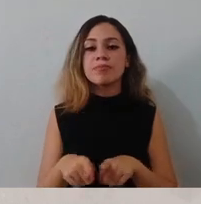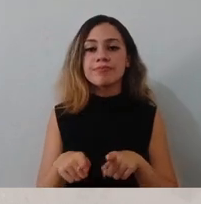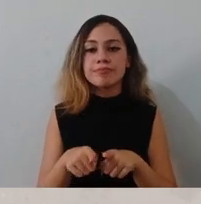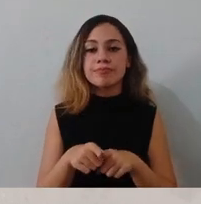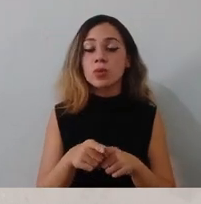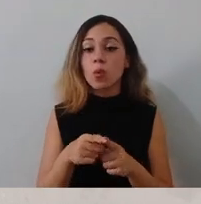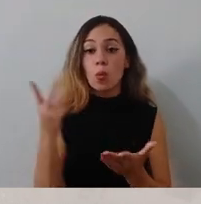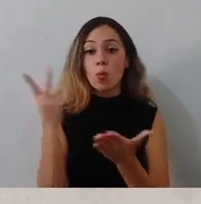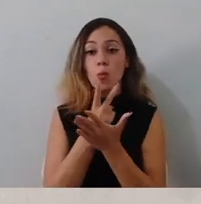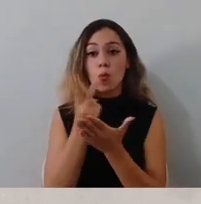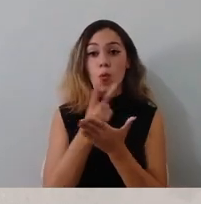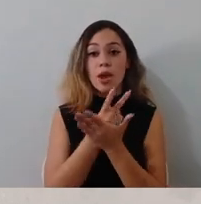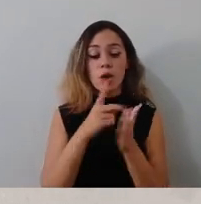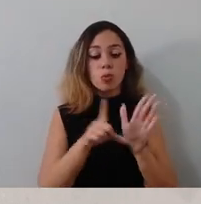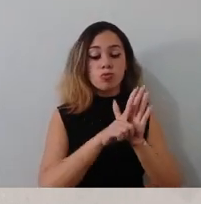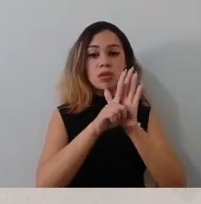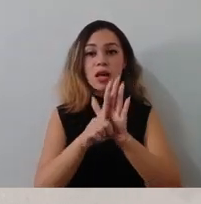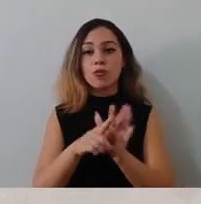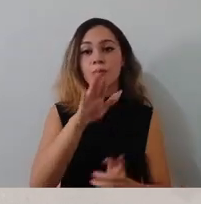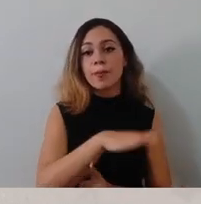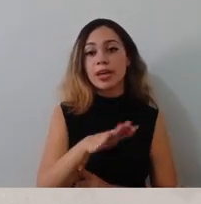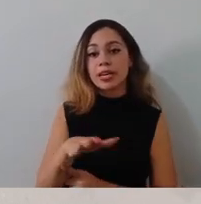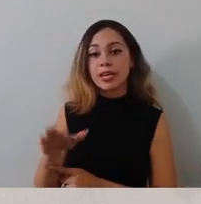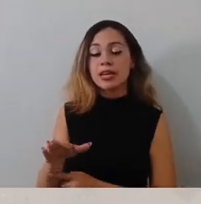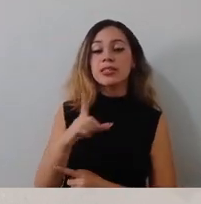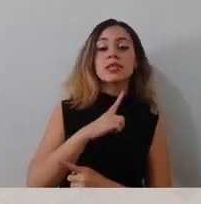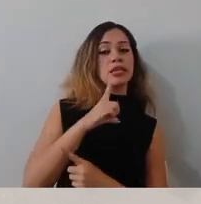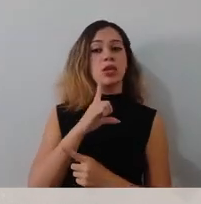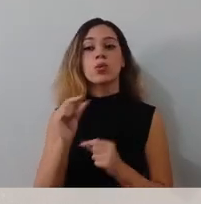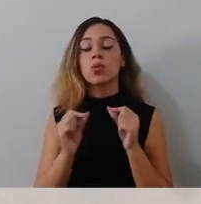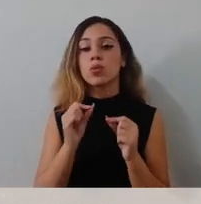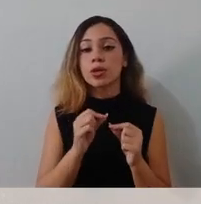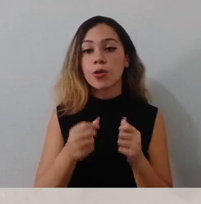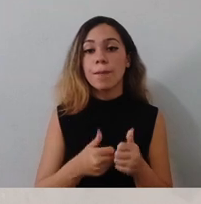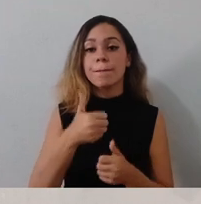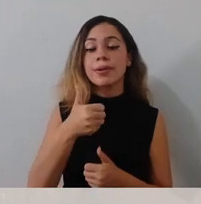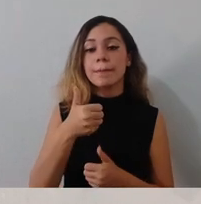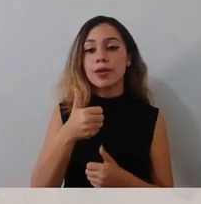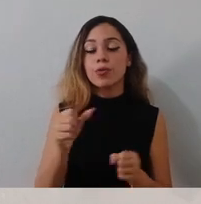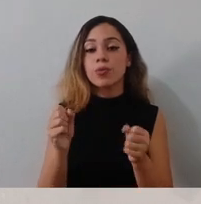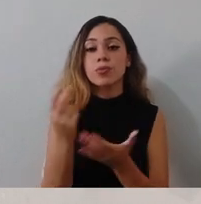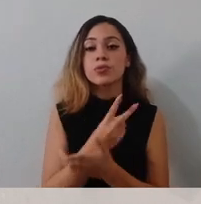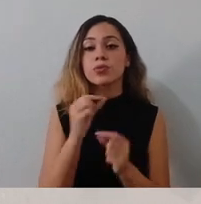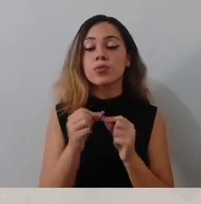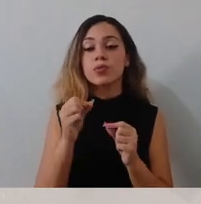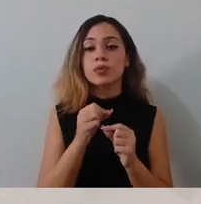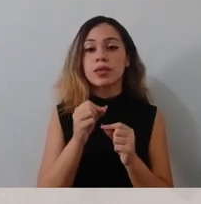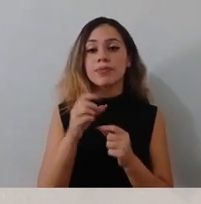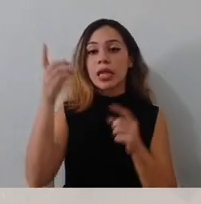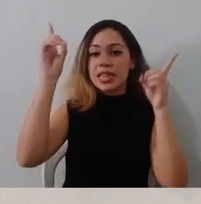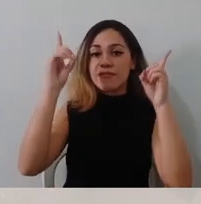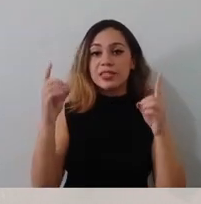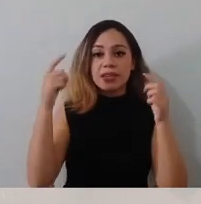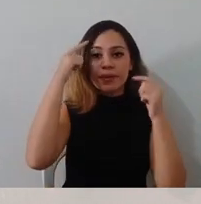que é o erro de um laudo equivocado, uma criança que é tida como, em primeira instância, ela foi